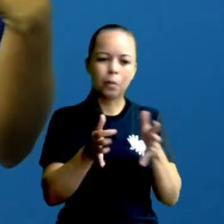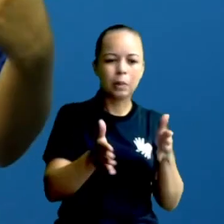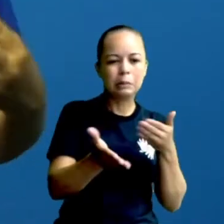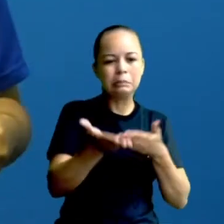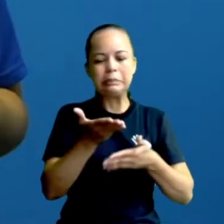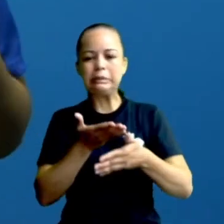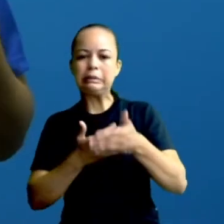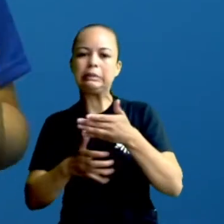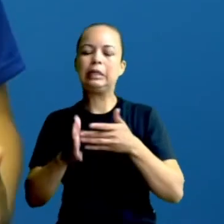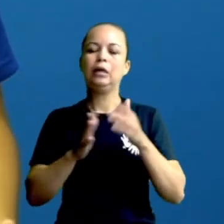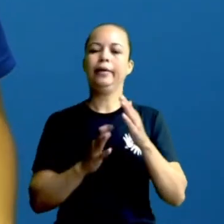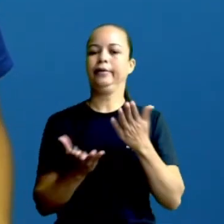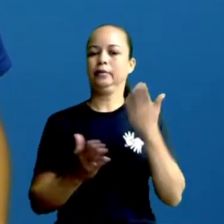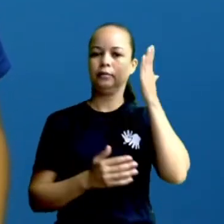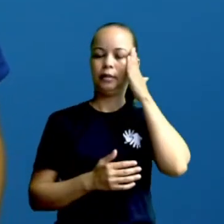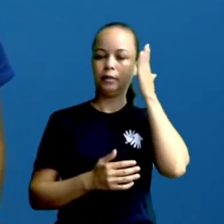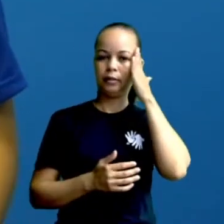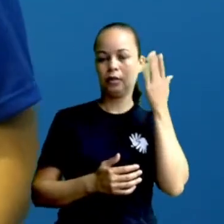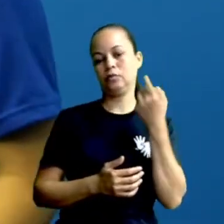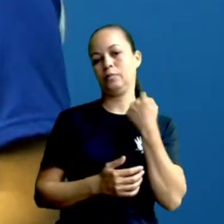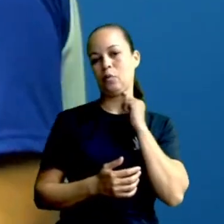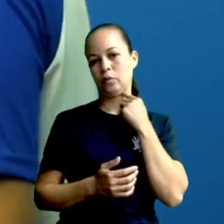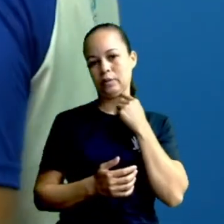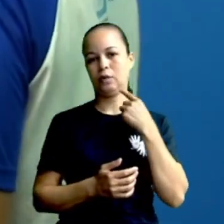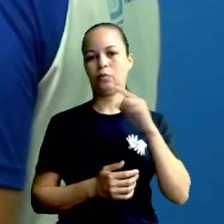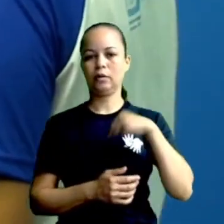é essa compreensão de poluição que a gente tem que ter.